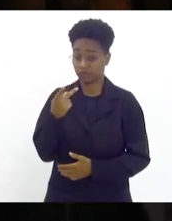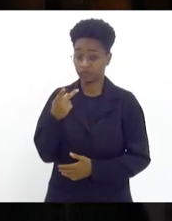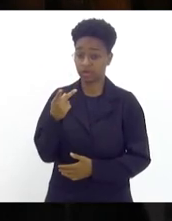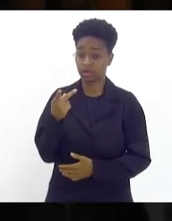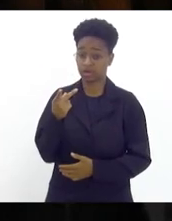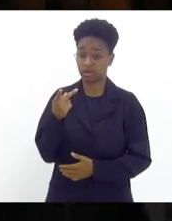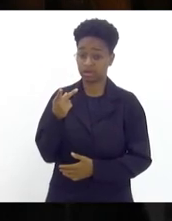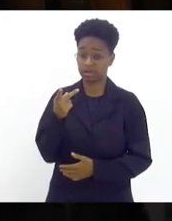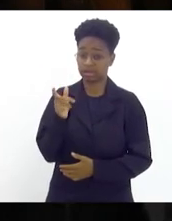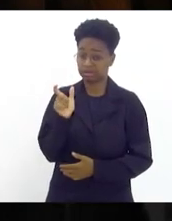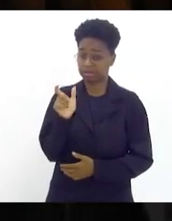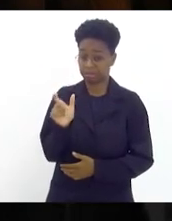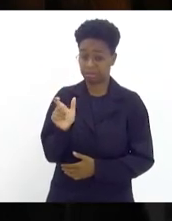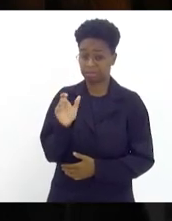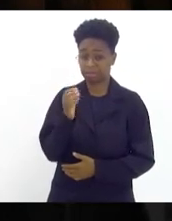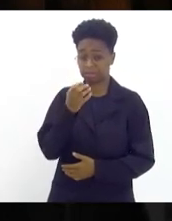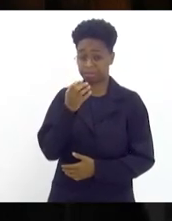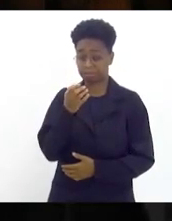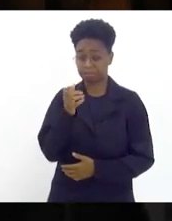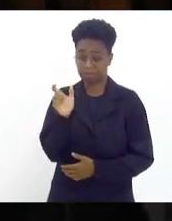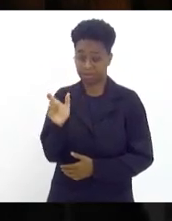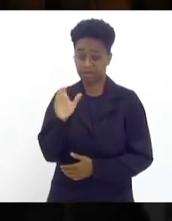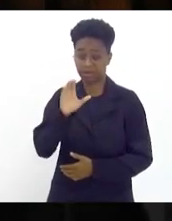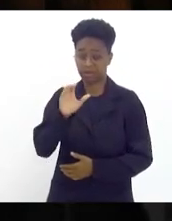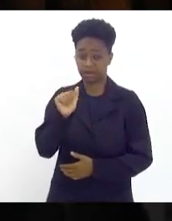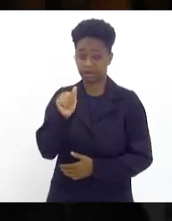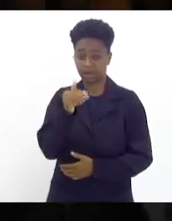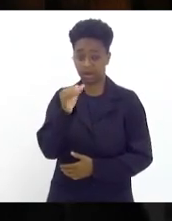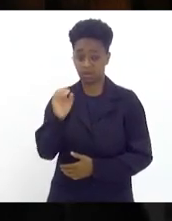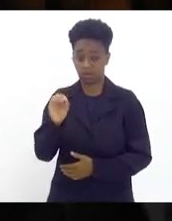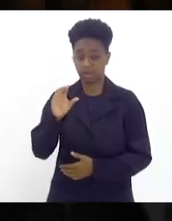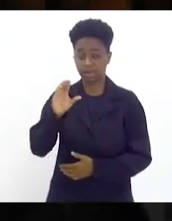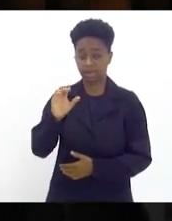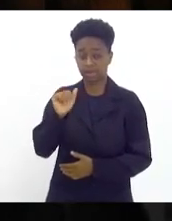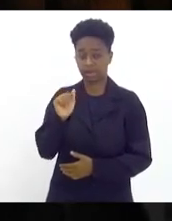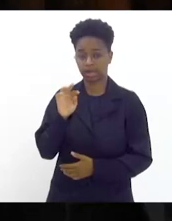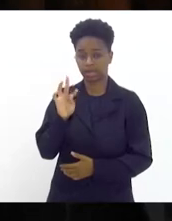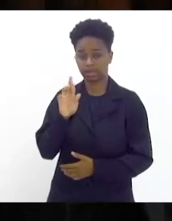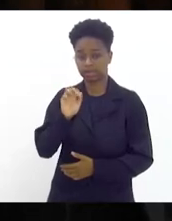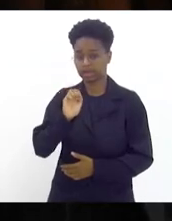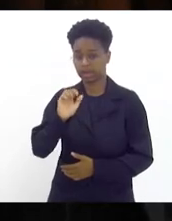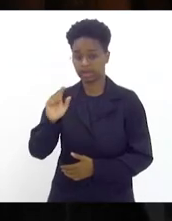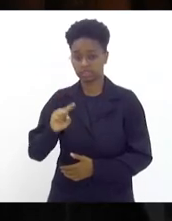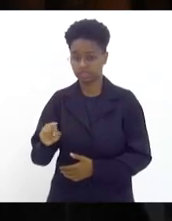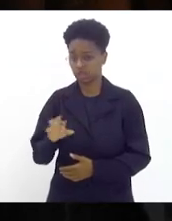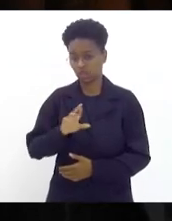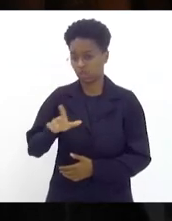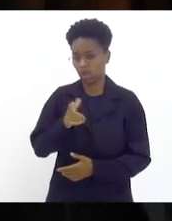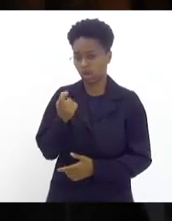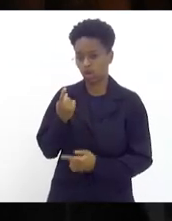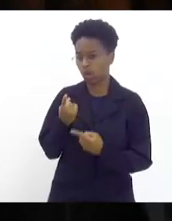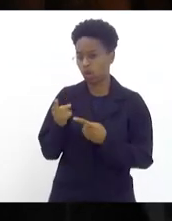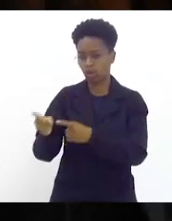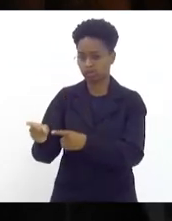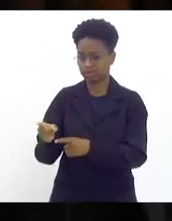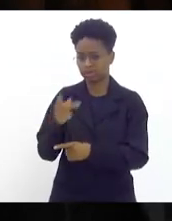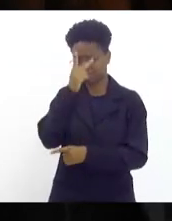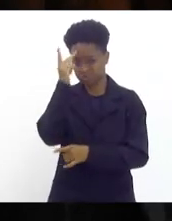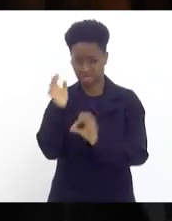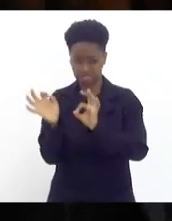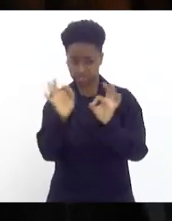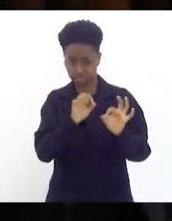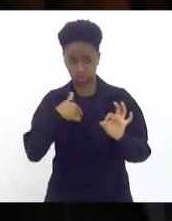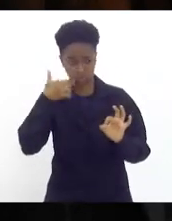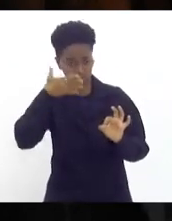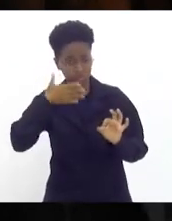do cão atrás né que ficou até Popular aí não era ofendendo a deputado obviamente quem viu meu discurso sabe que eu não